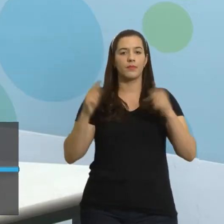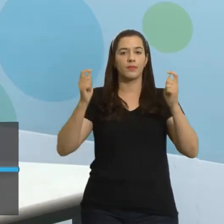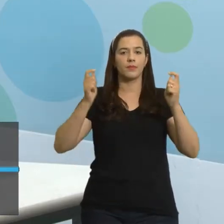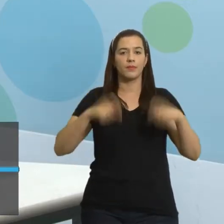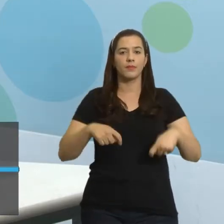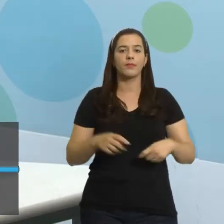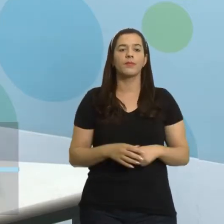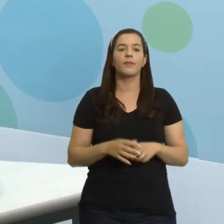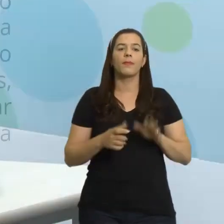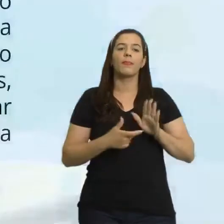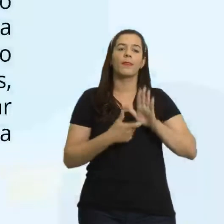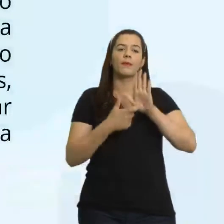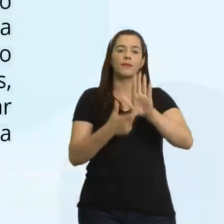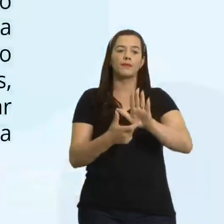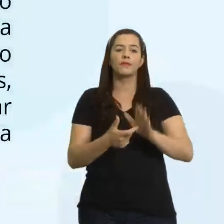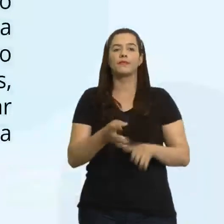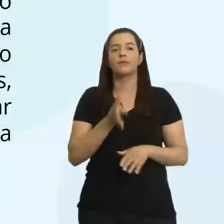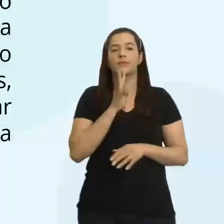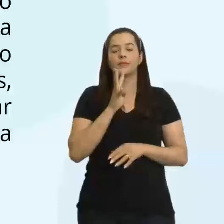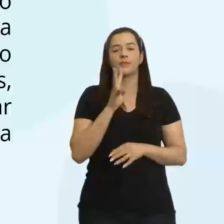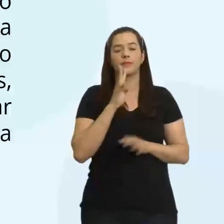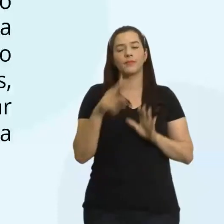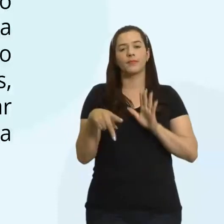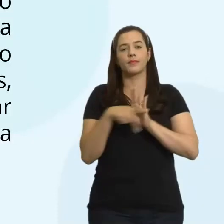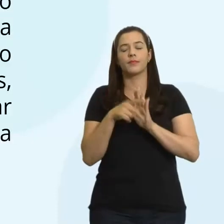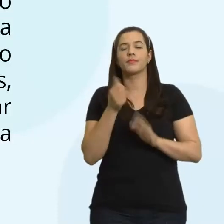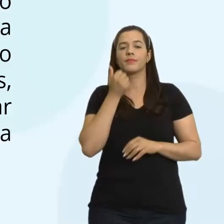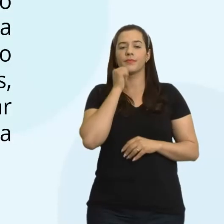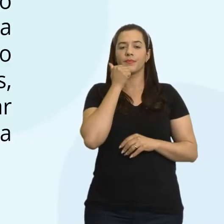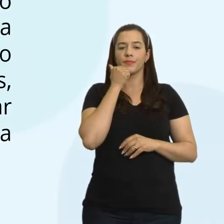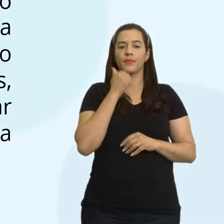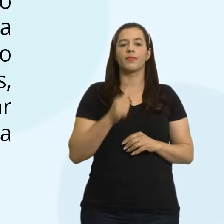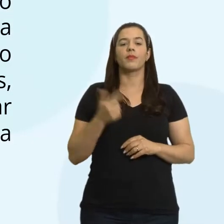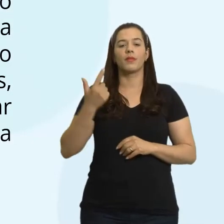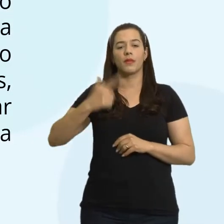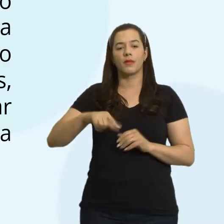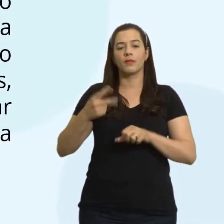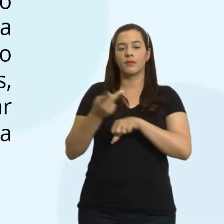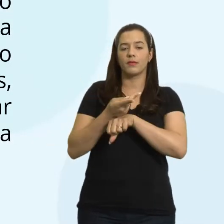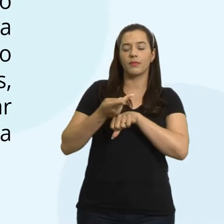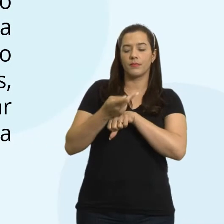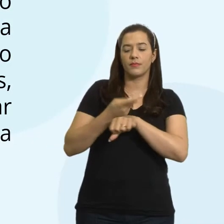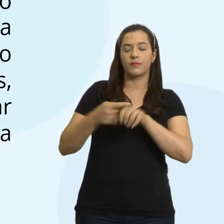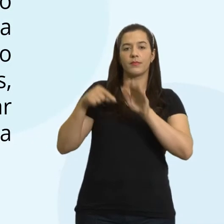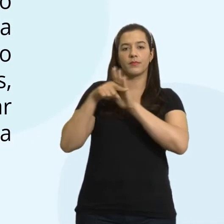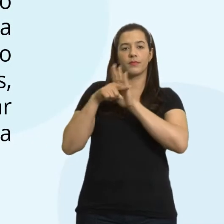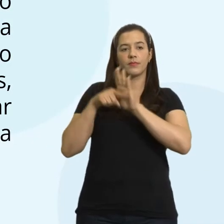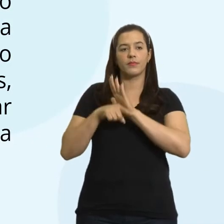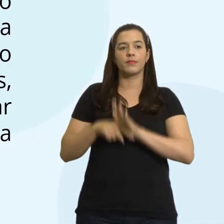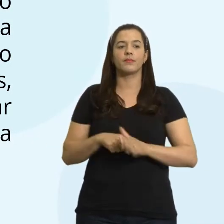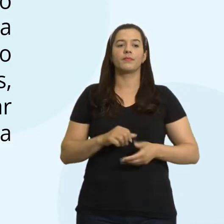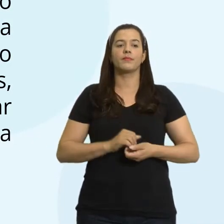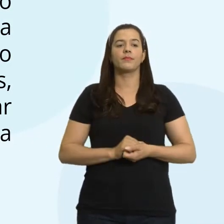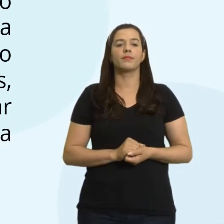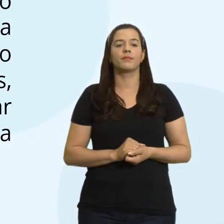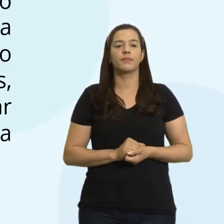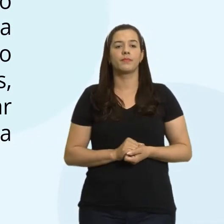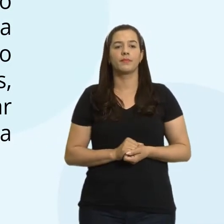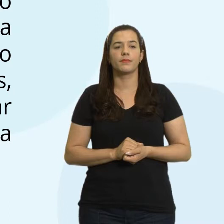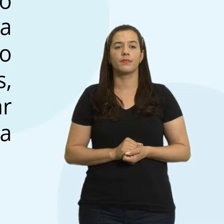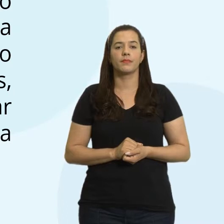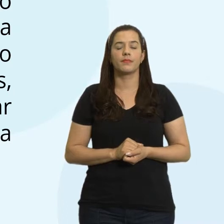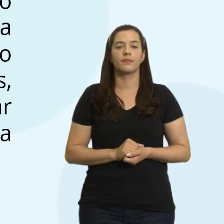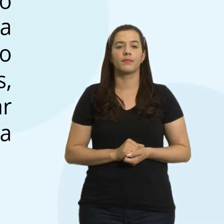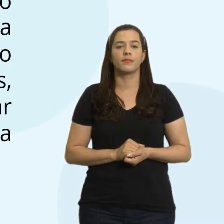que apresentam aí o conhecimento científico e a investigação científica, não é mesmo, Grazi?